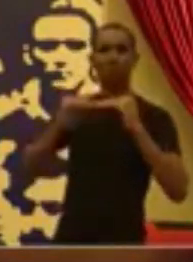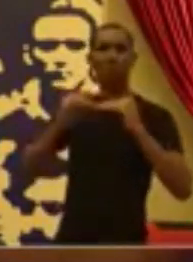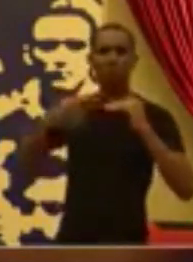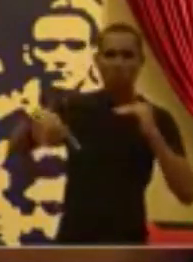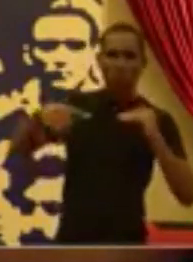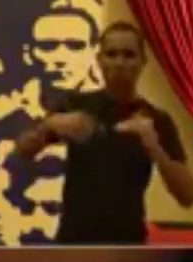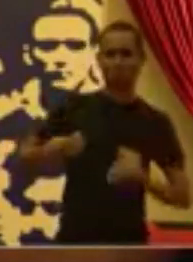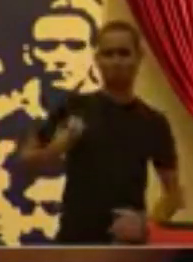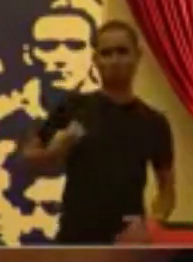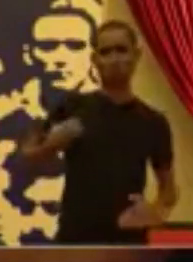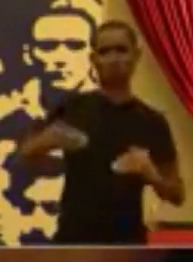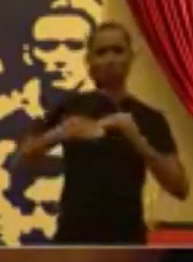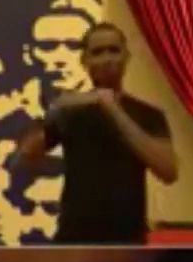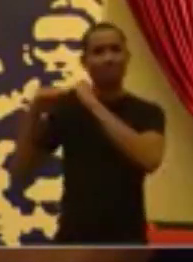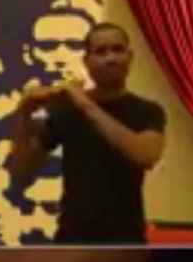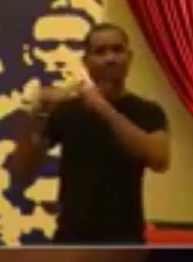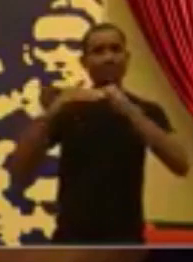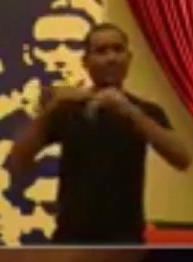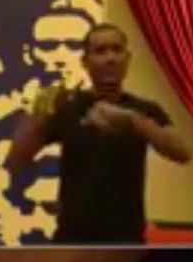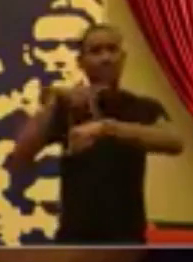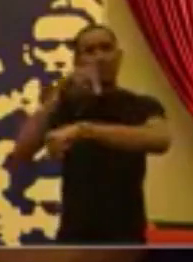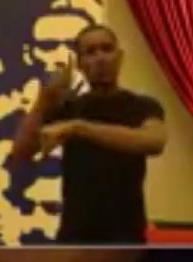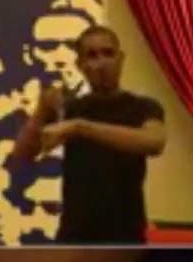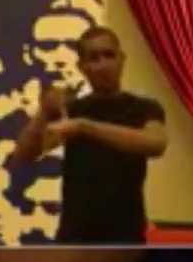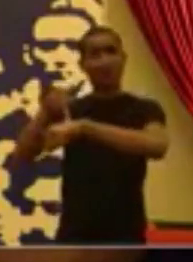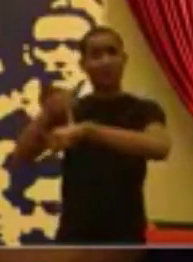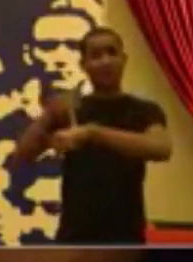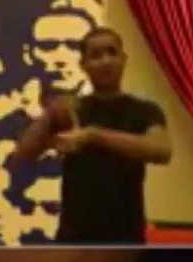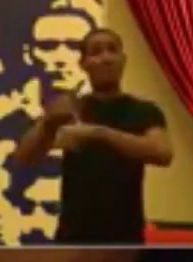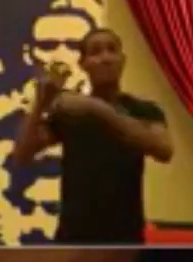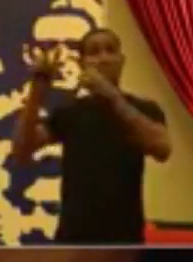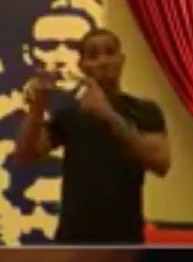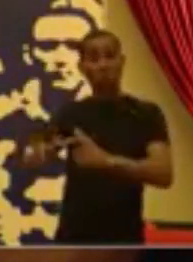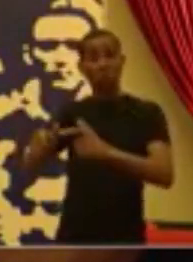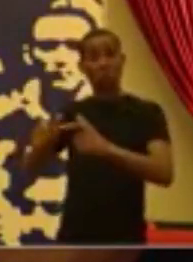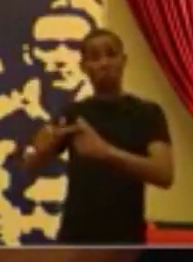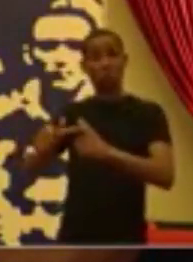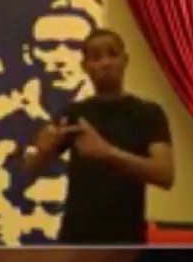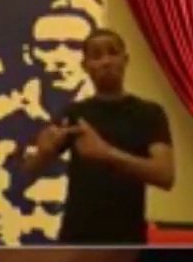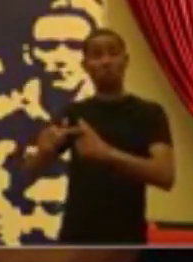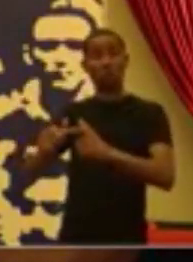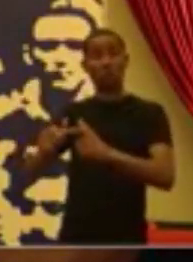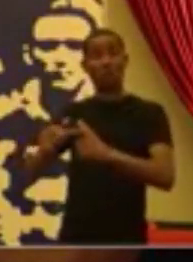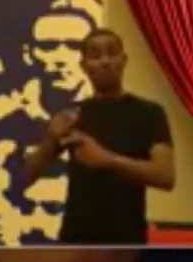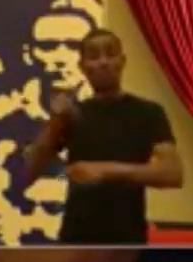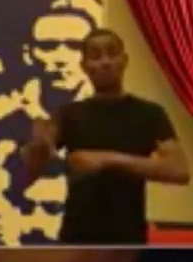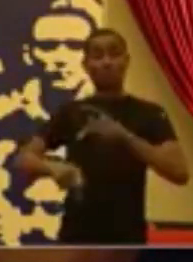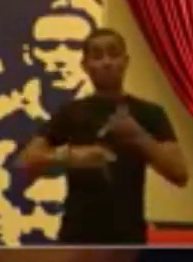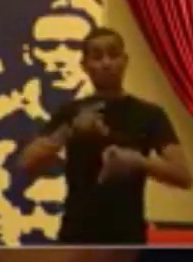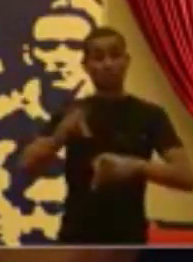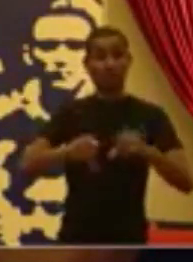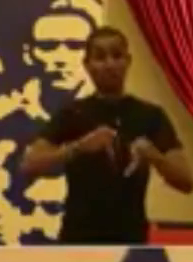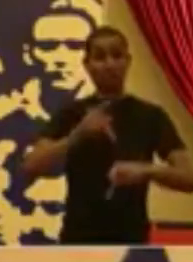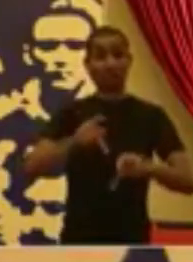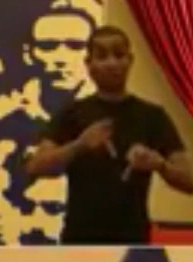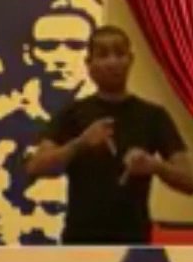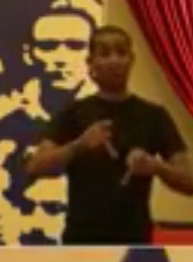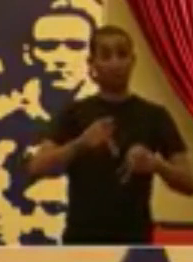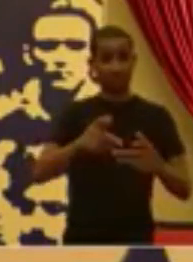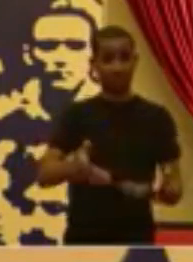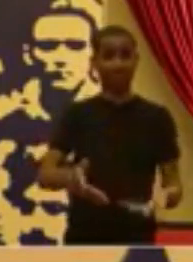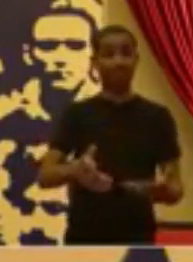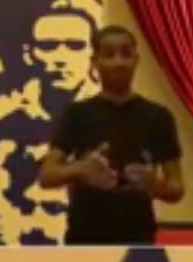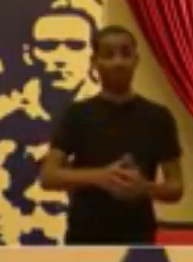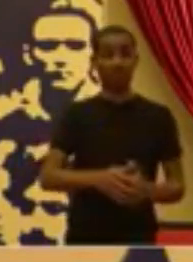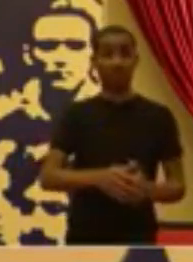país onde 1% da população detém a